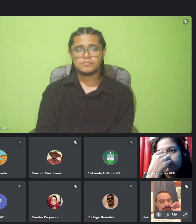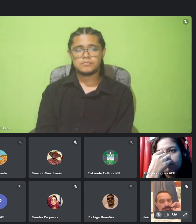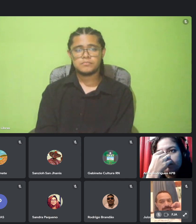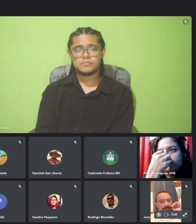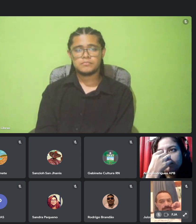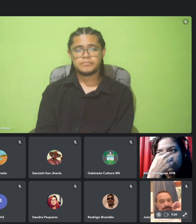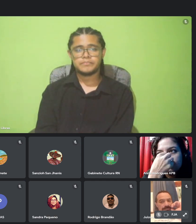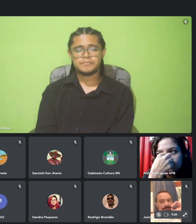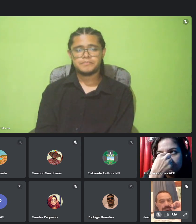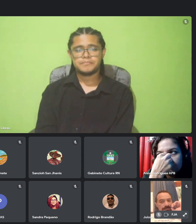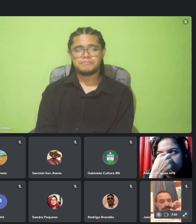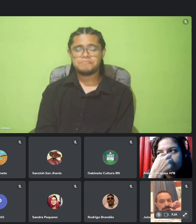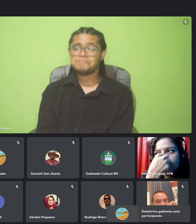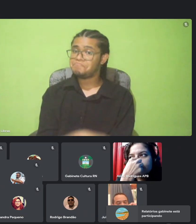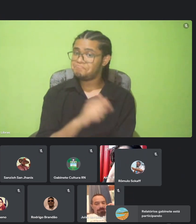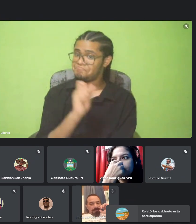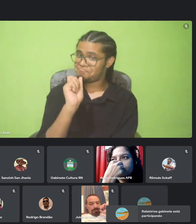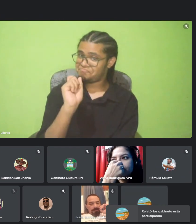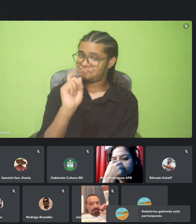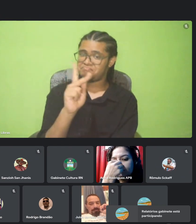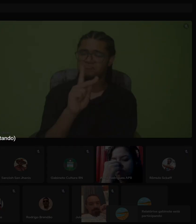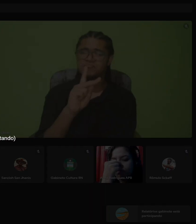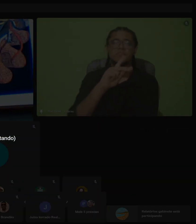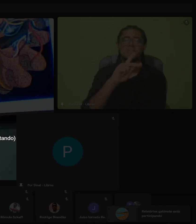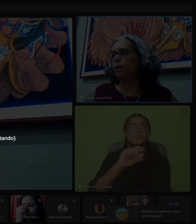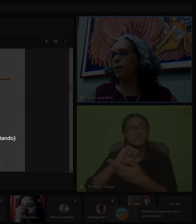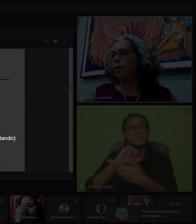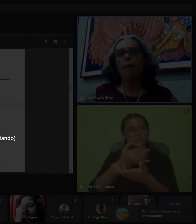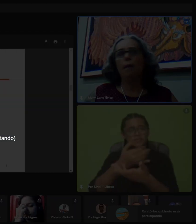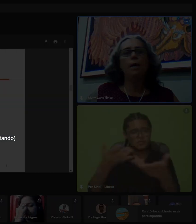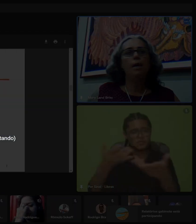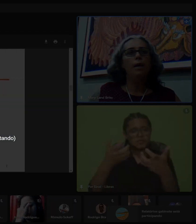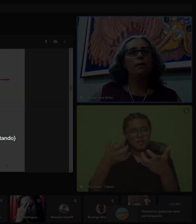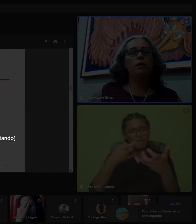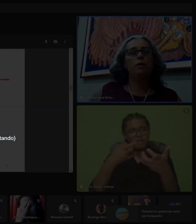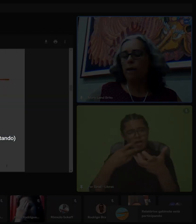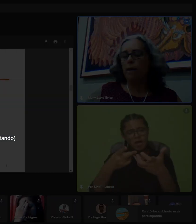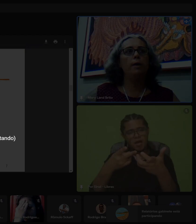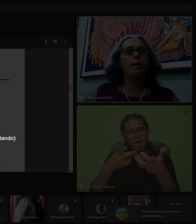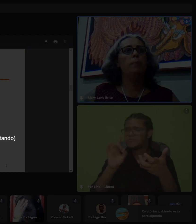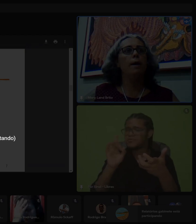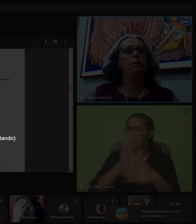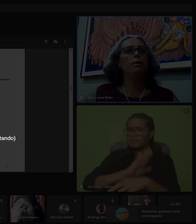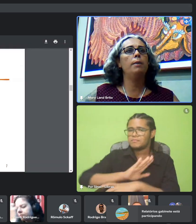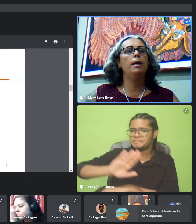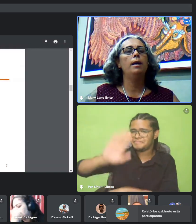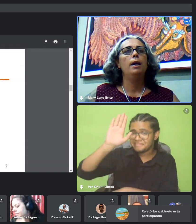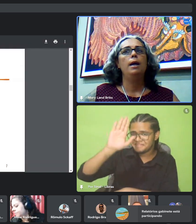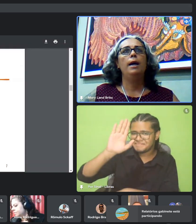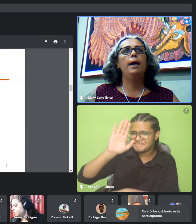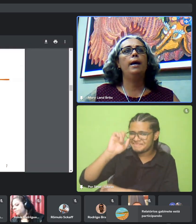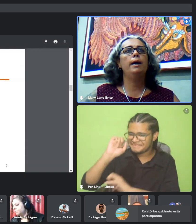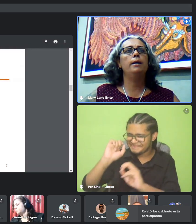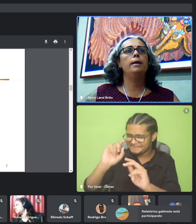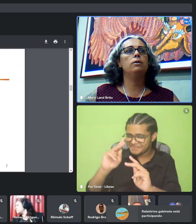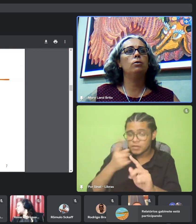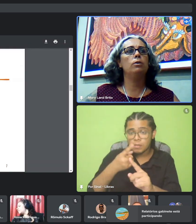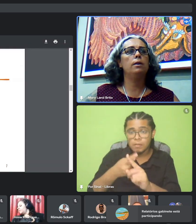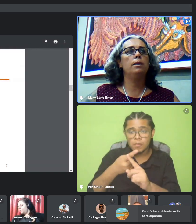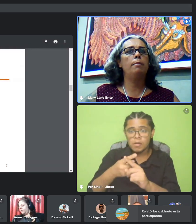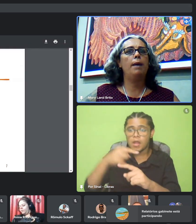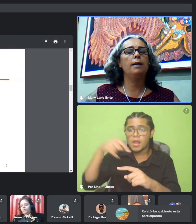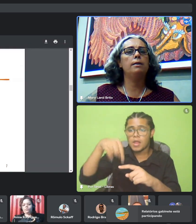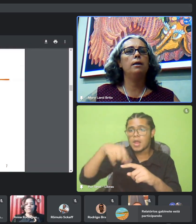Tá, então qualquer coisa, levanta a mão aí, certo? Que a gente abre esse espaço, porque esse espaço também é de